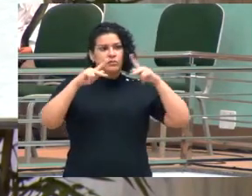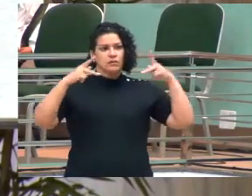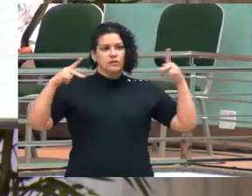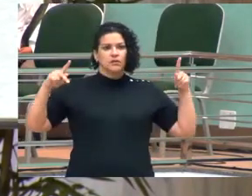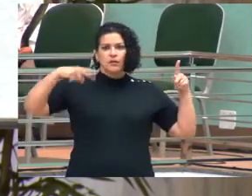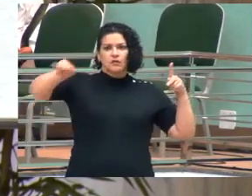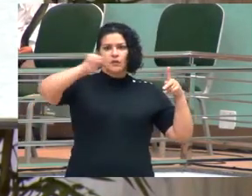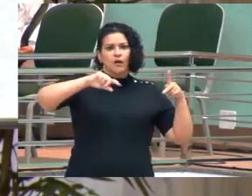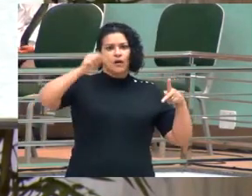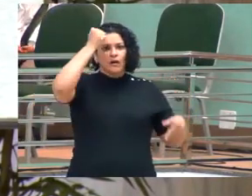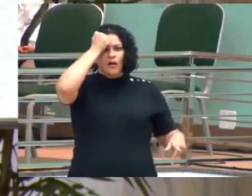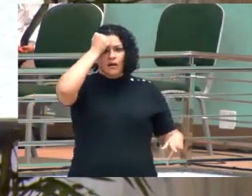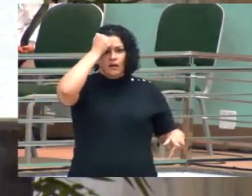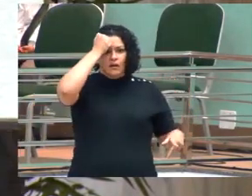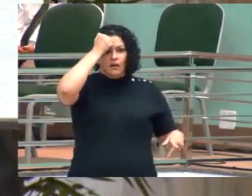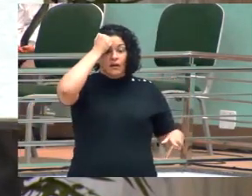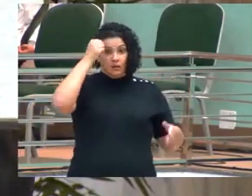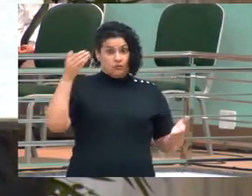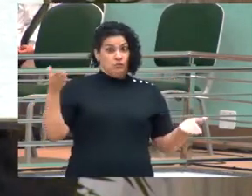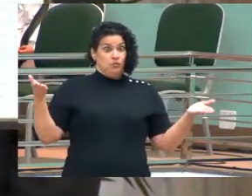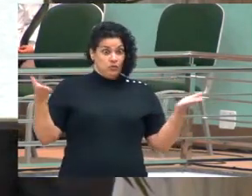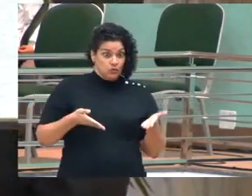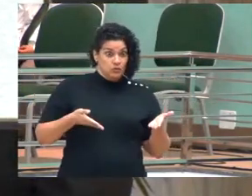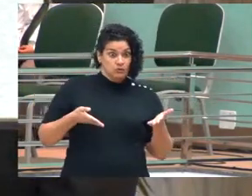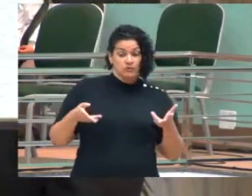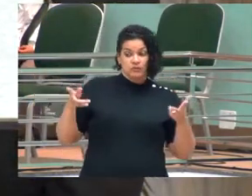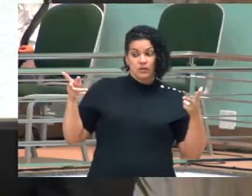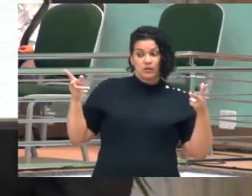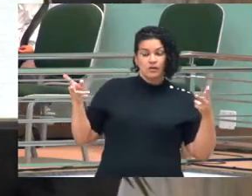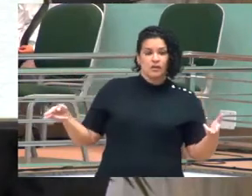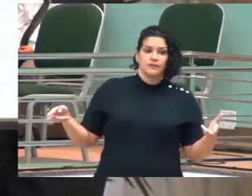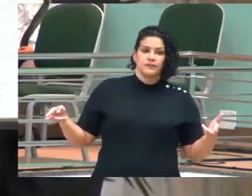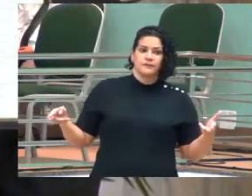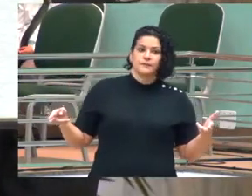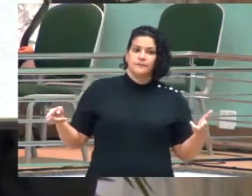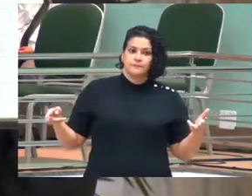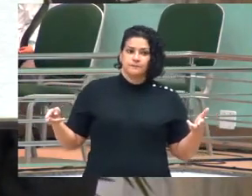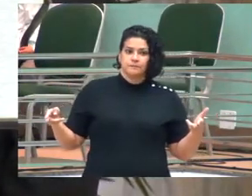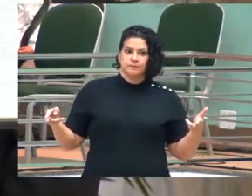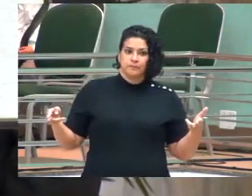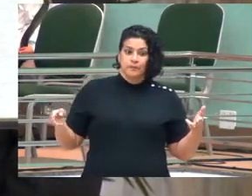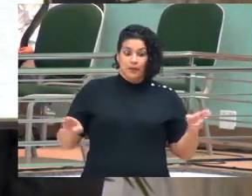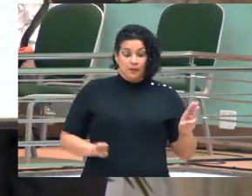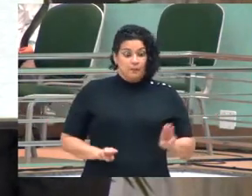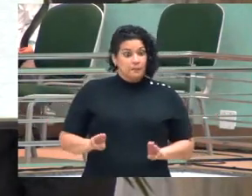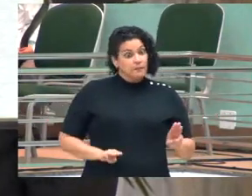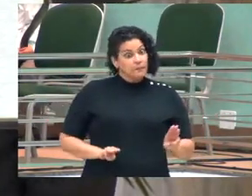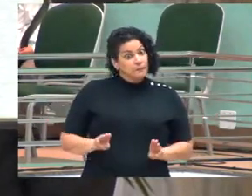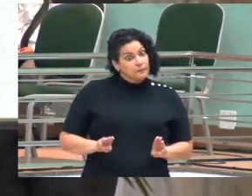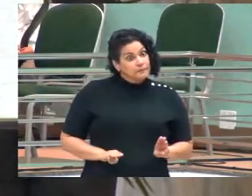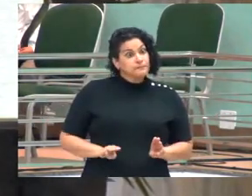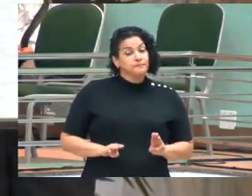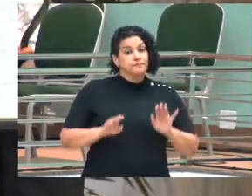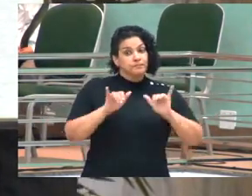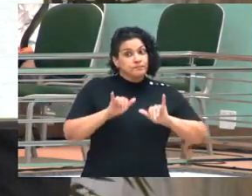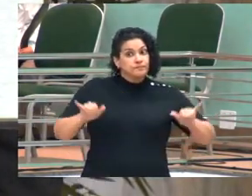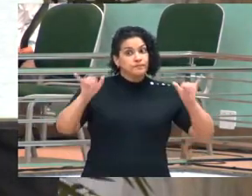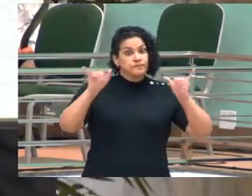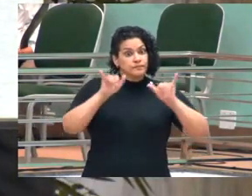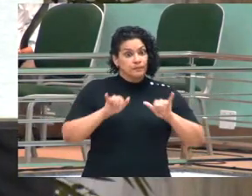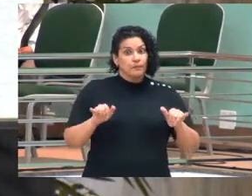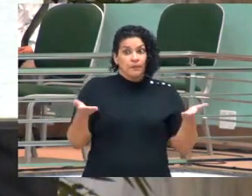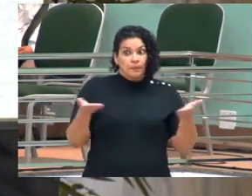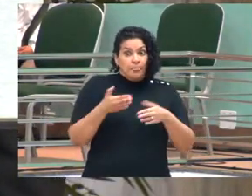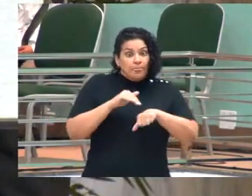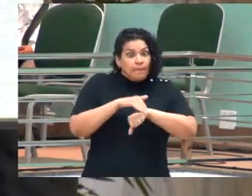arrependei-vos. Esse é o ponto do Evangelho de Marcos. Essa é a mensagem para nós